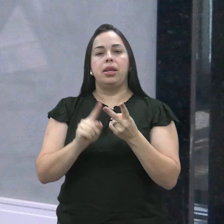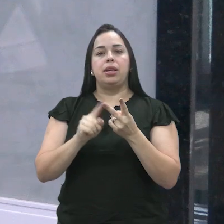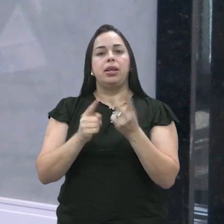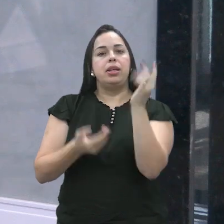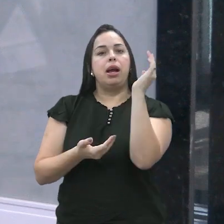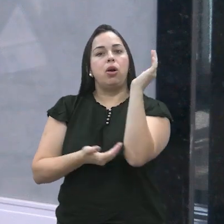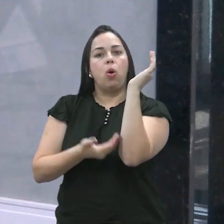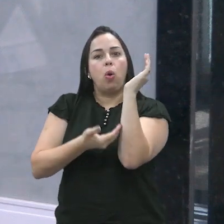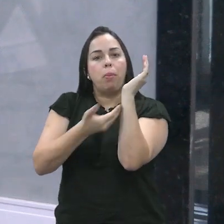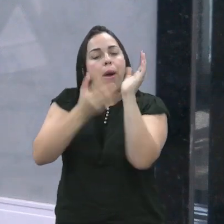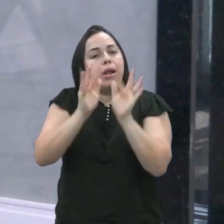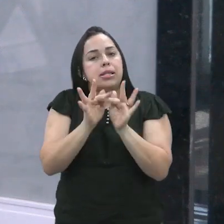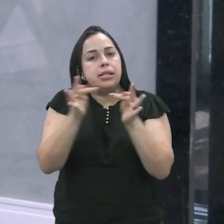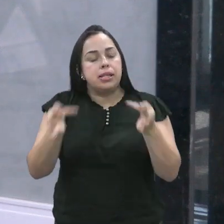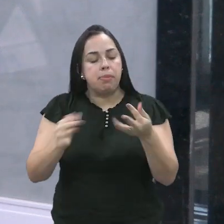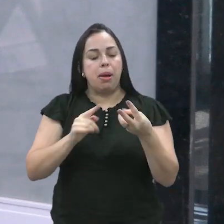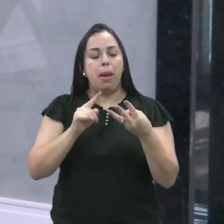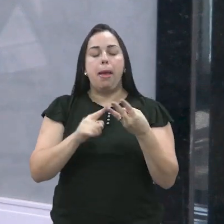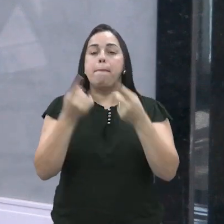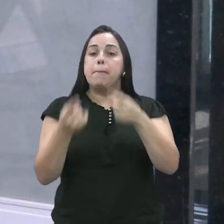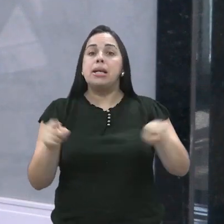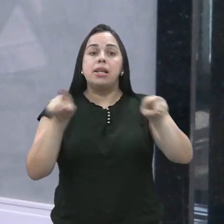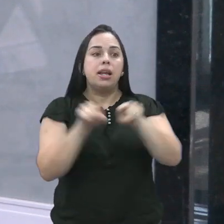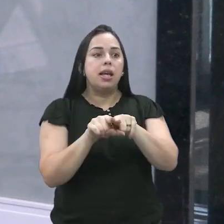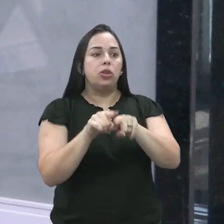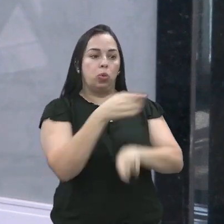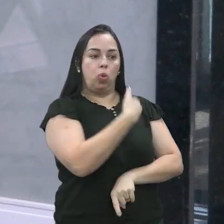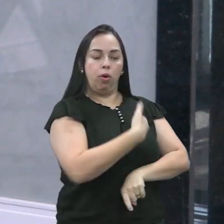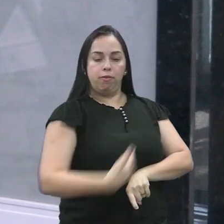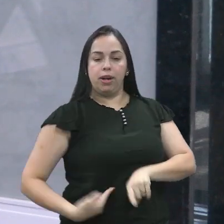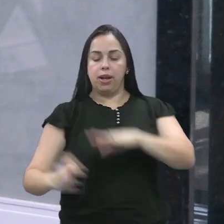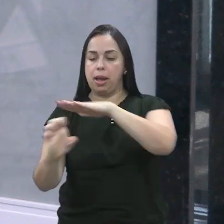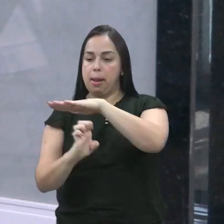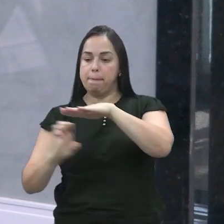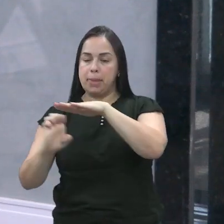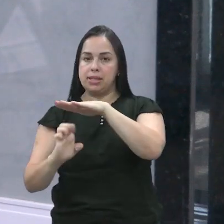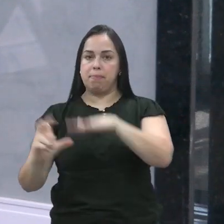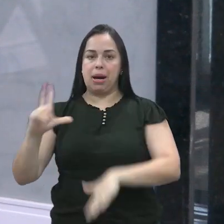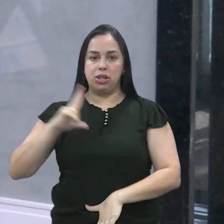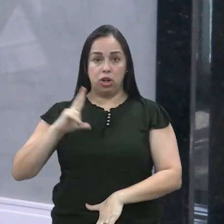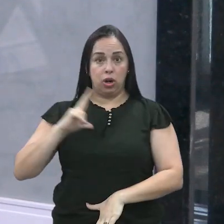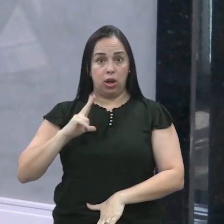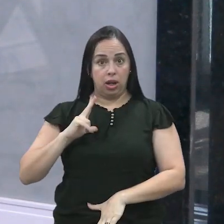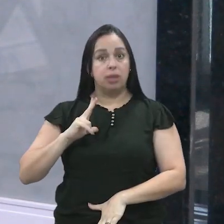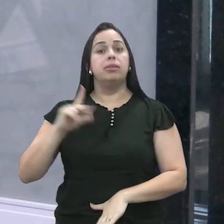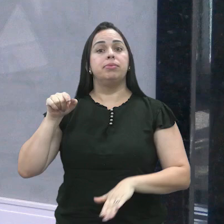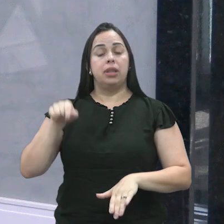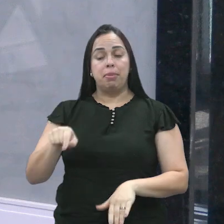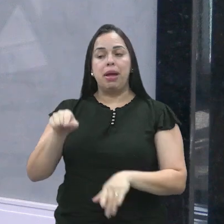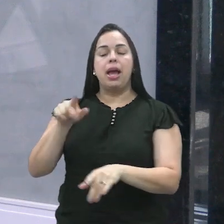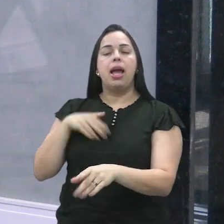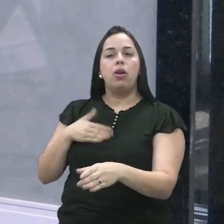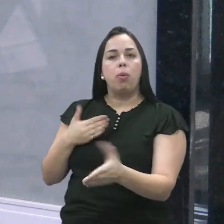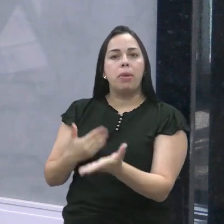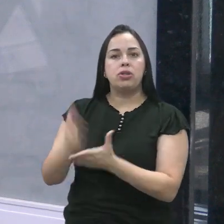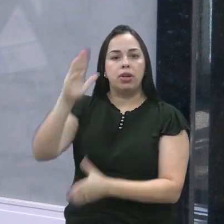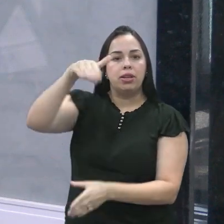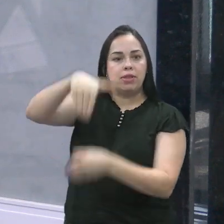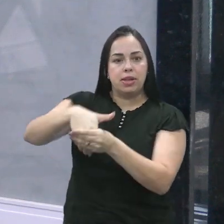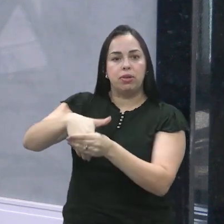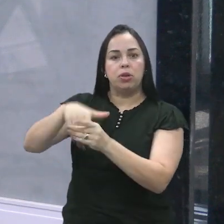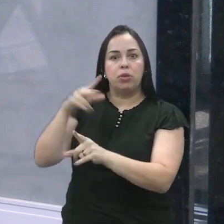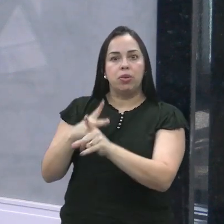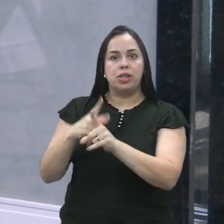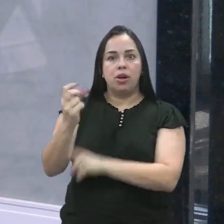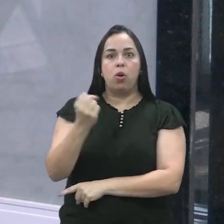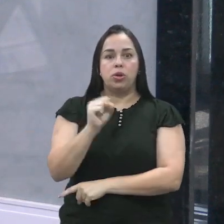desburocratização e parcerias público-privadas. Reeleito com 8.221 votos, Tomás Henrique inicia agora o